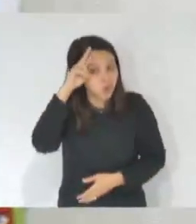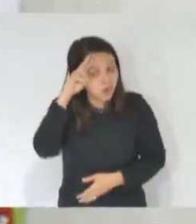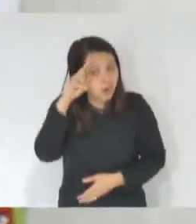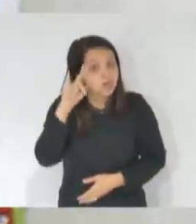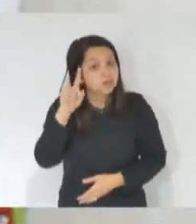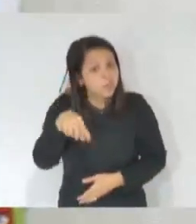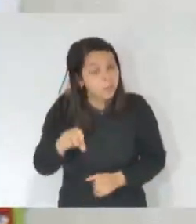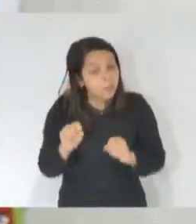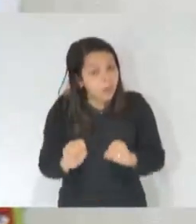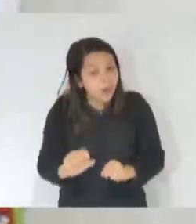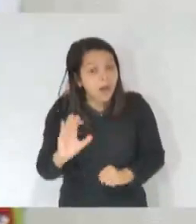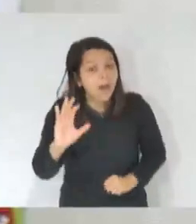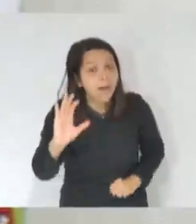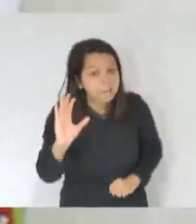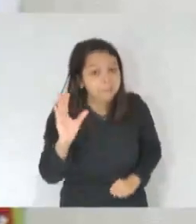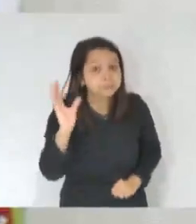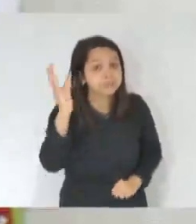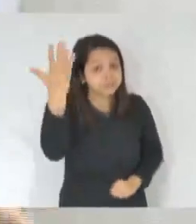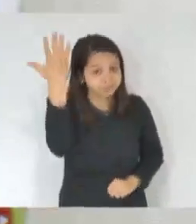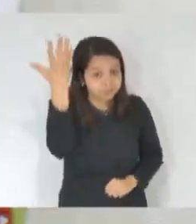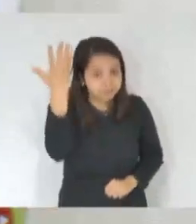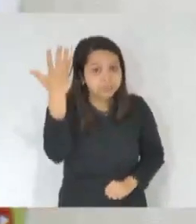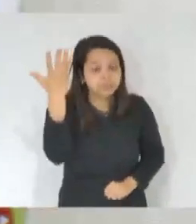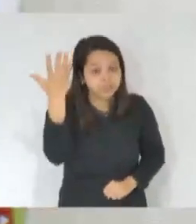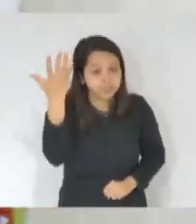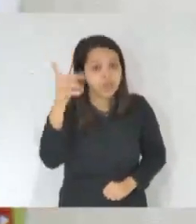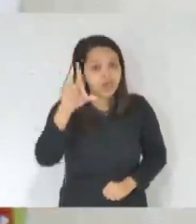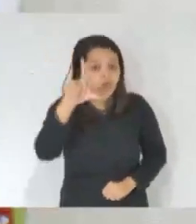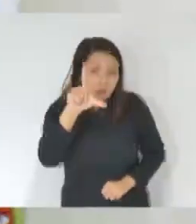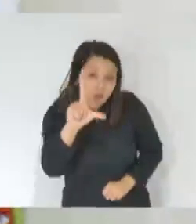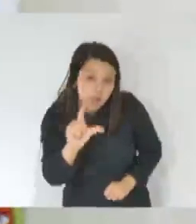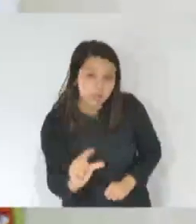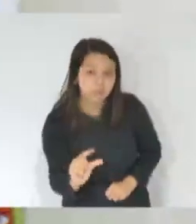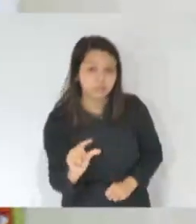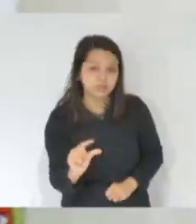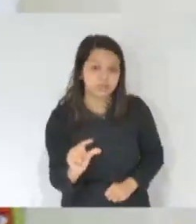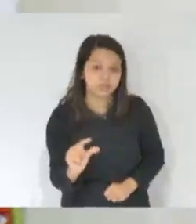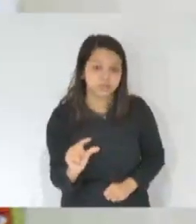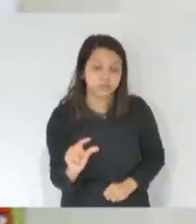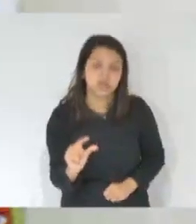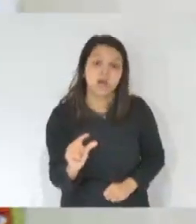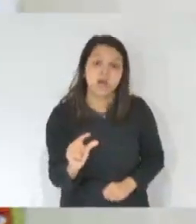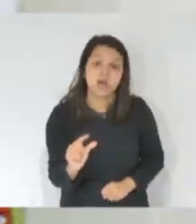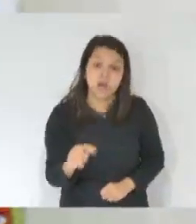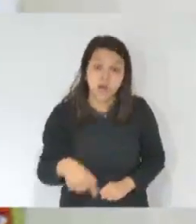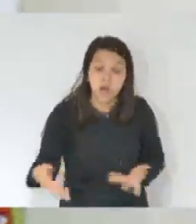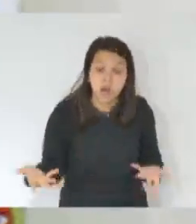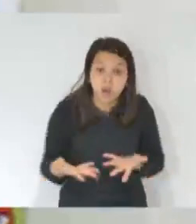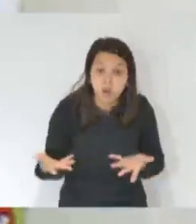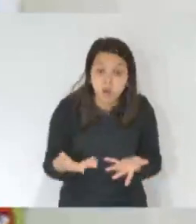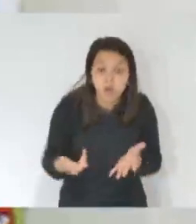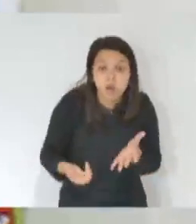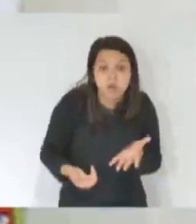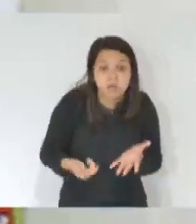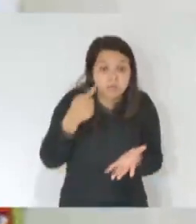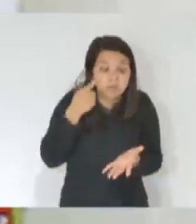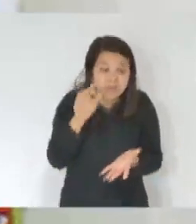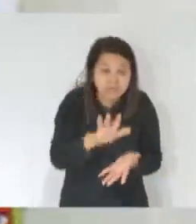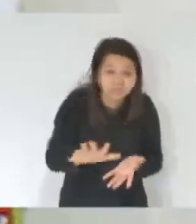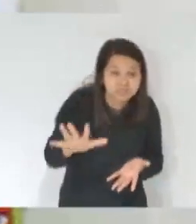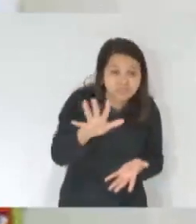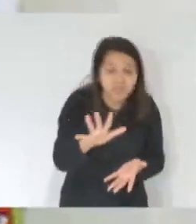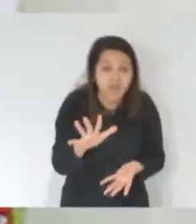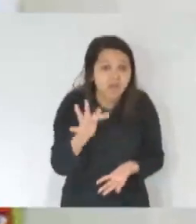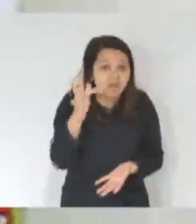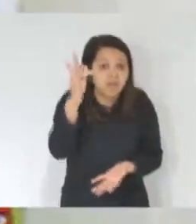ingredientes responsável por esta redução, o que cria um horizonte muito triste, muito